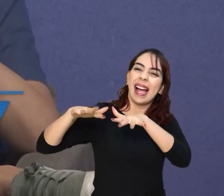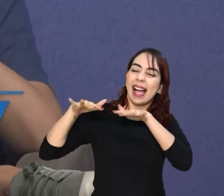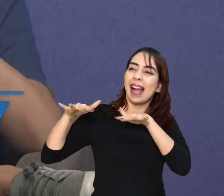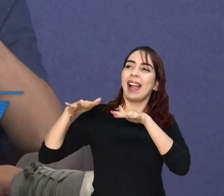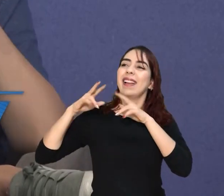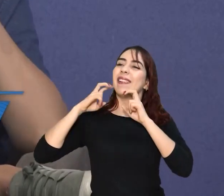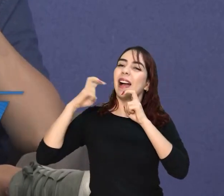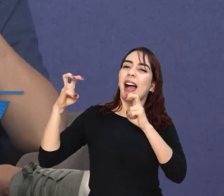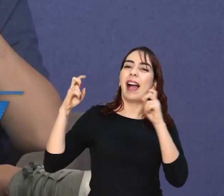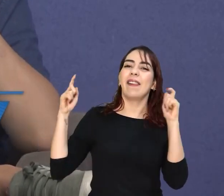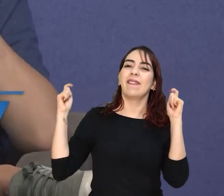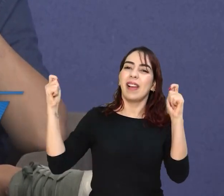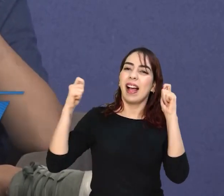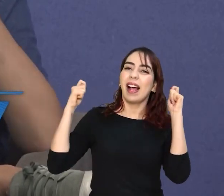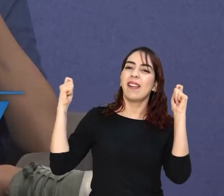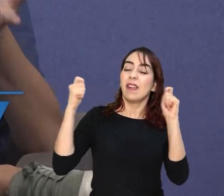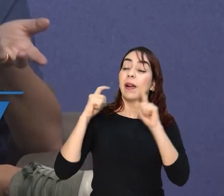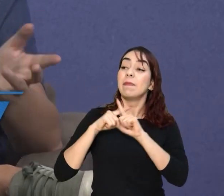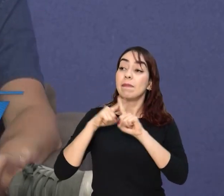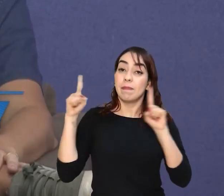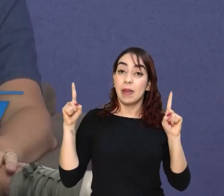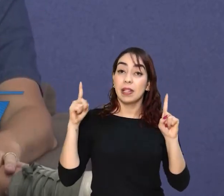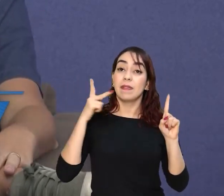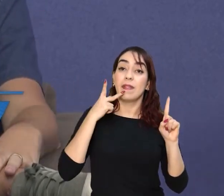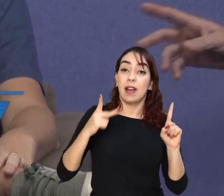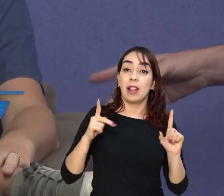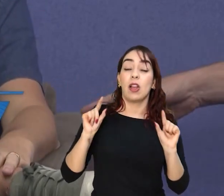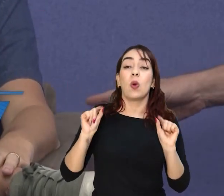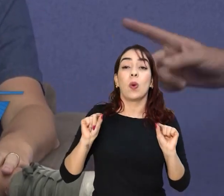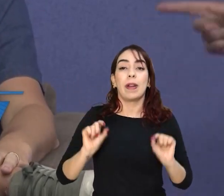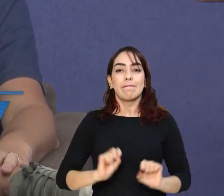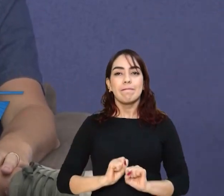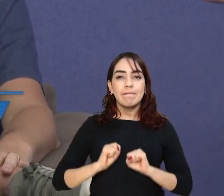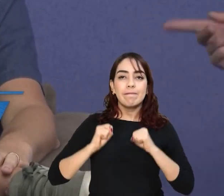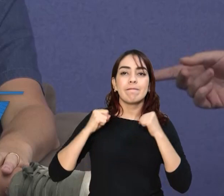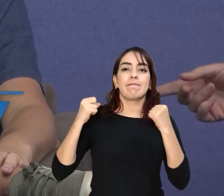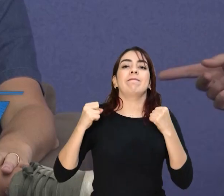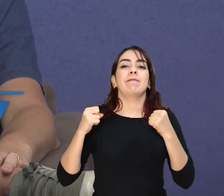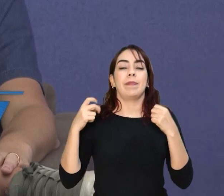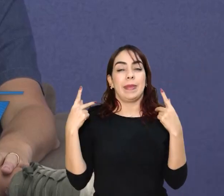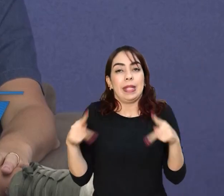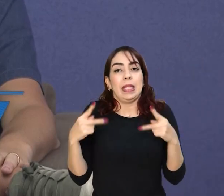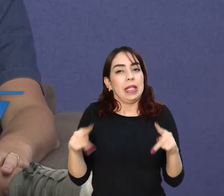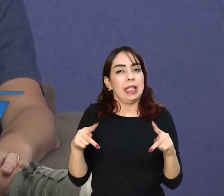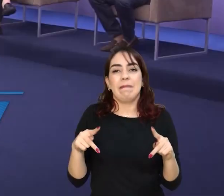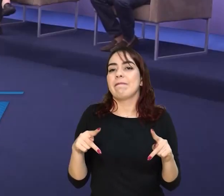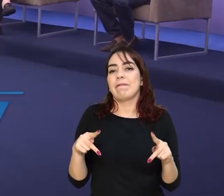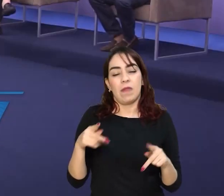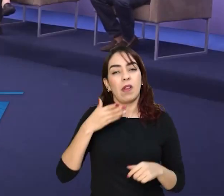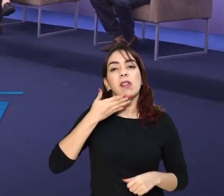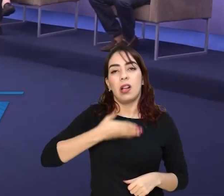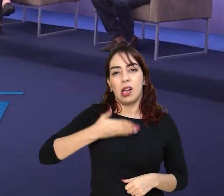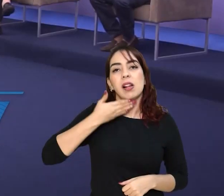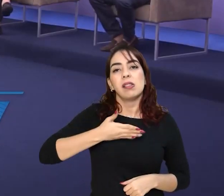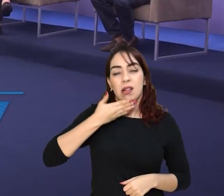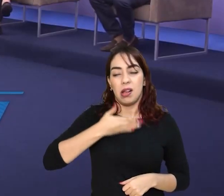empurrou, tudo maravilhoso. Mas a gente tem que falar do desempenho. Mas não o foi torcedor bem, não consciente do Ceará, que eu ouvi alguns, disseram